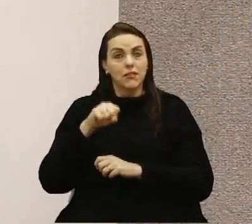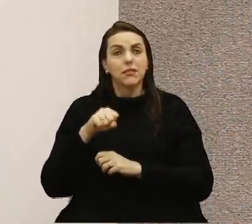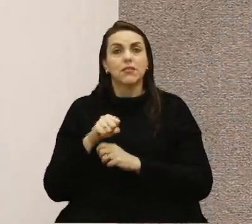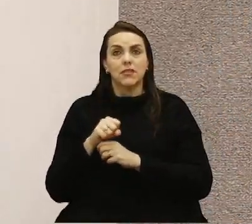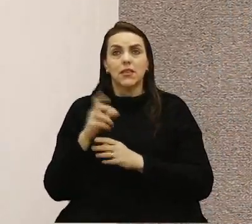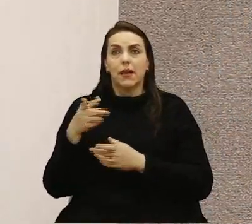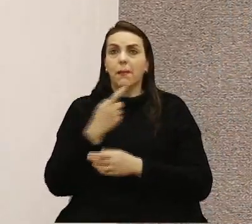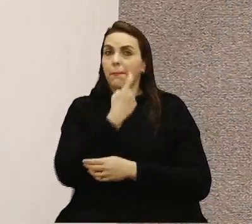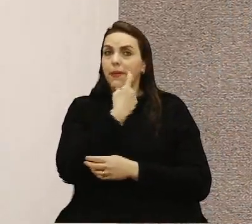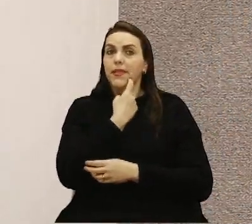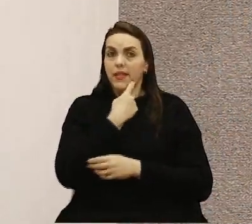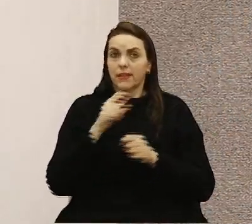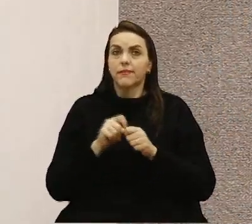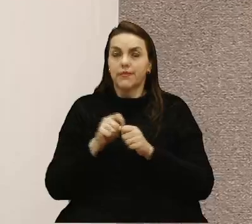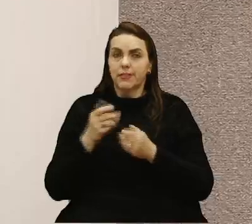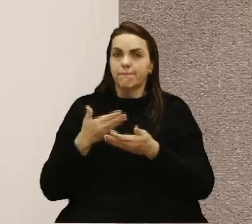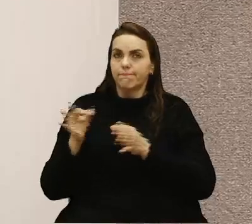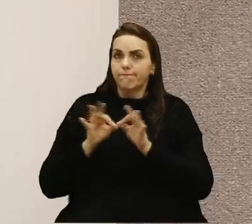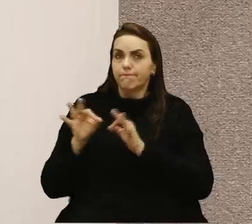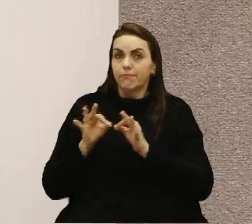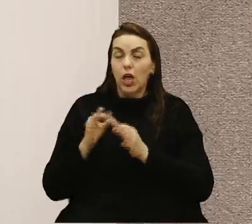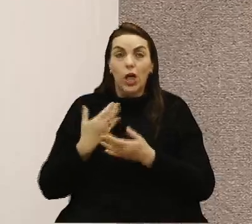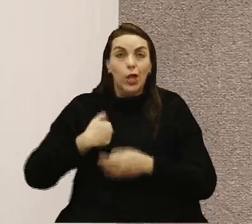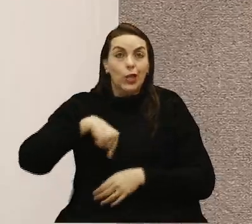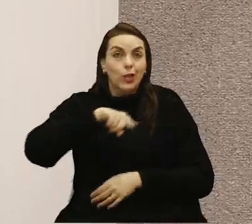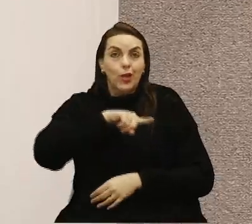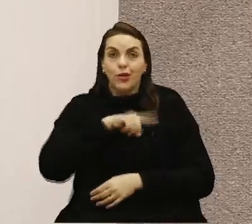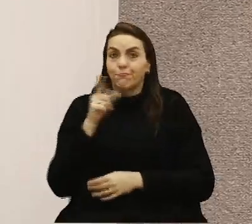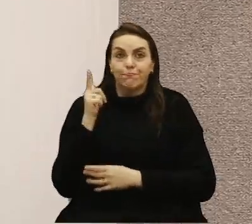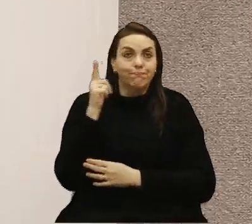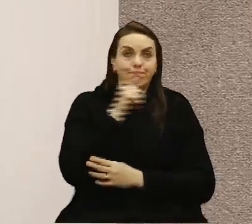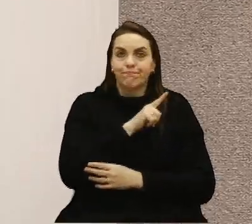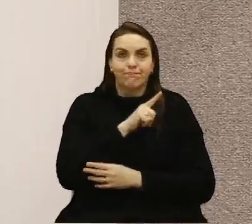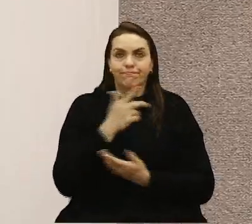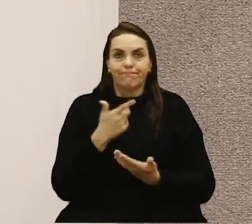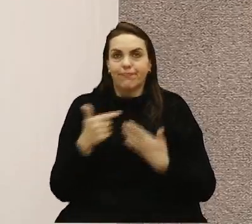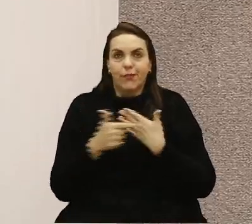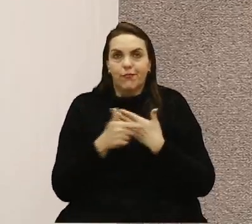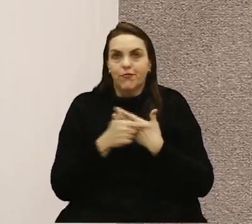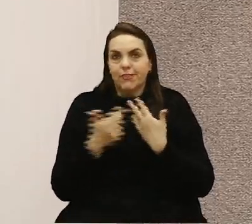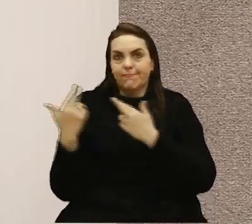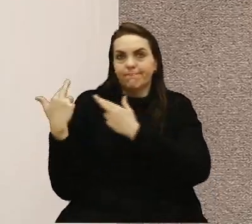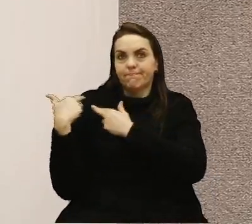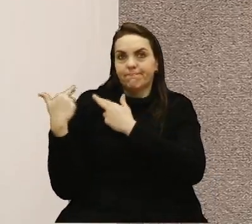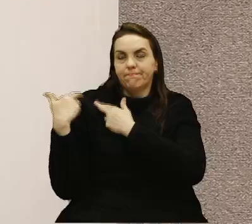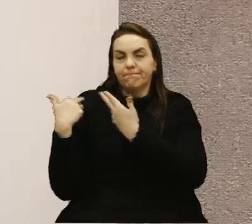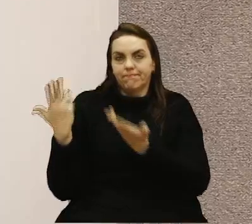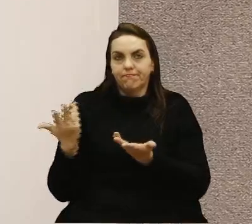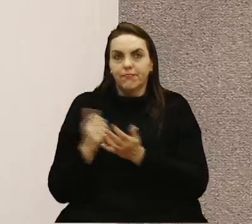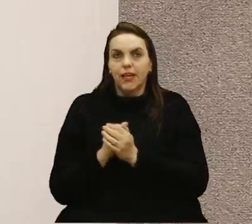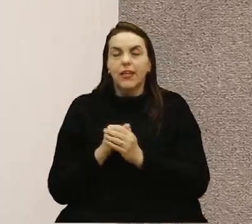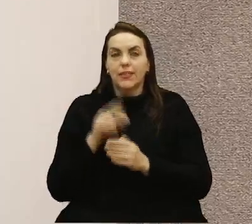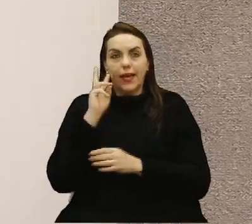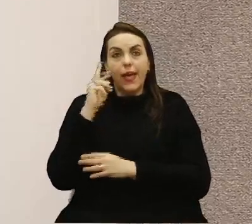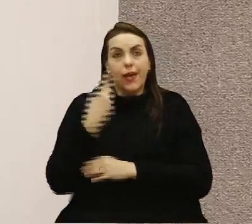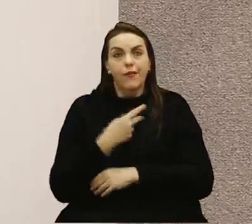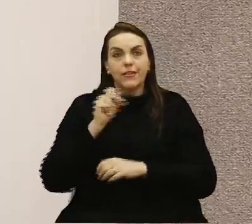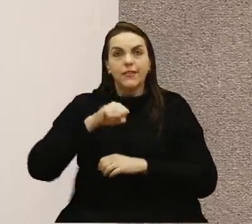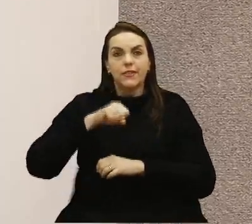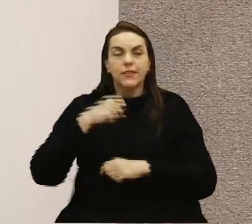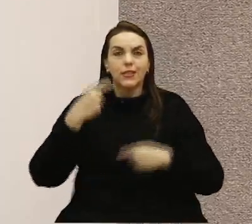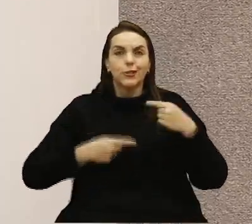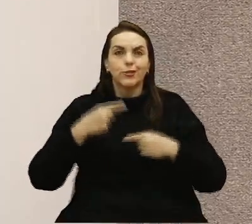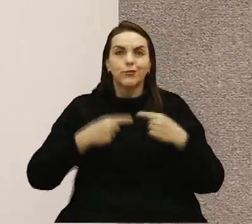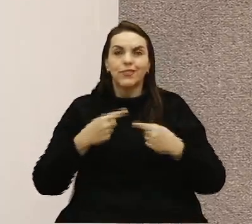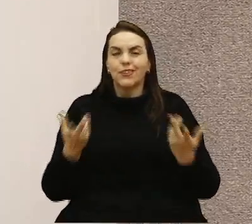protesto. Agora, o que foge disso, foge da nossa alçada. Então, a gente tem que reconhecer também, porque daqui a pouco a gente entra numa discussão de mérito, onde aprovar